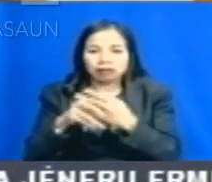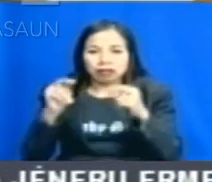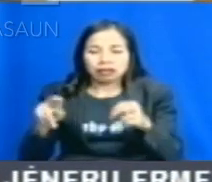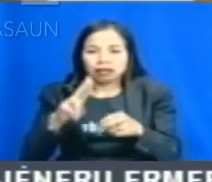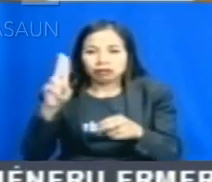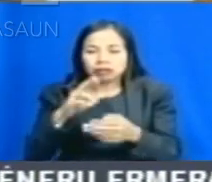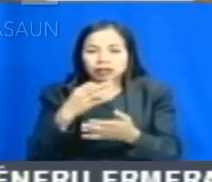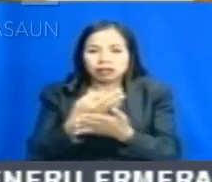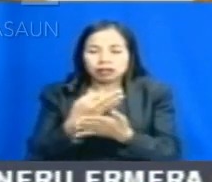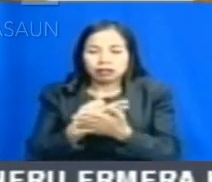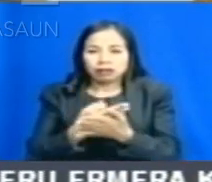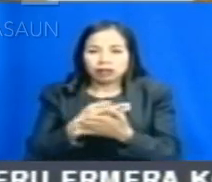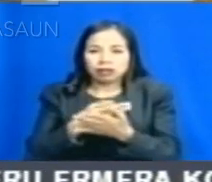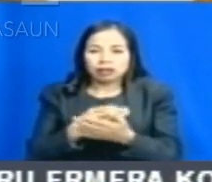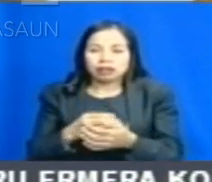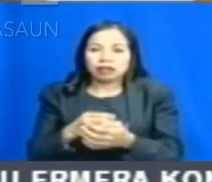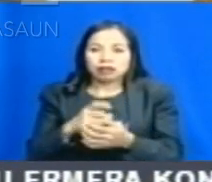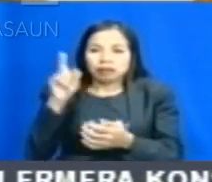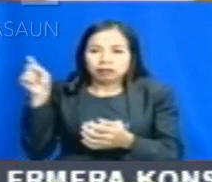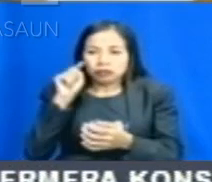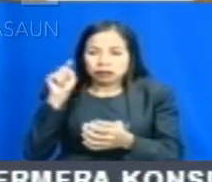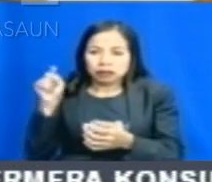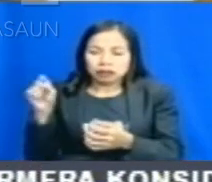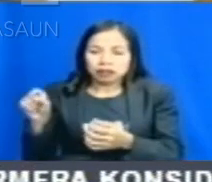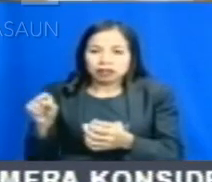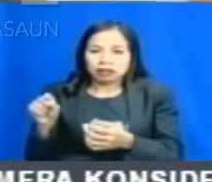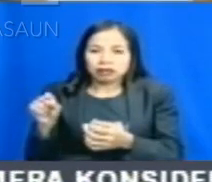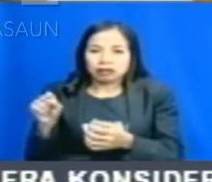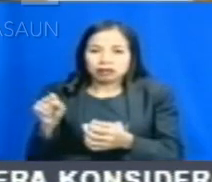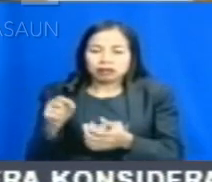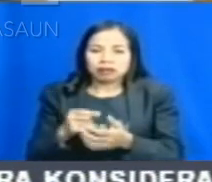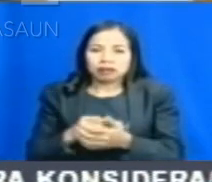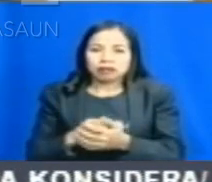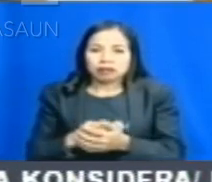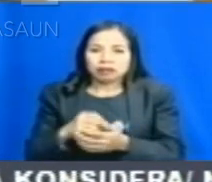o sancer na ita se executando se atinge